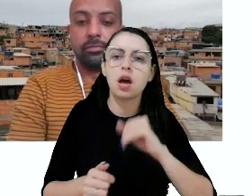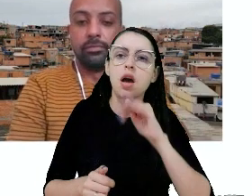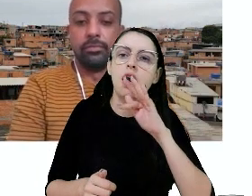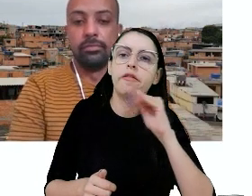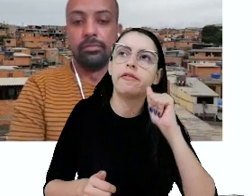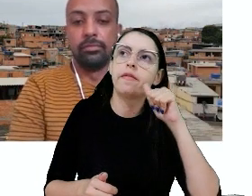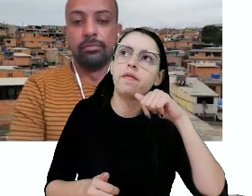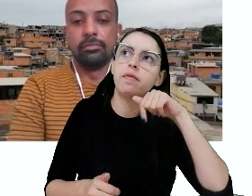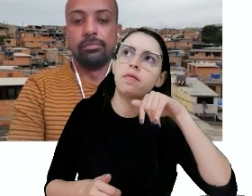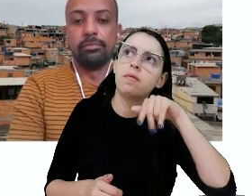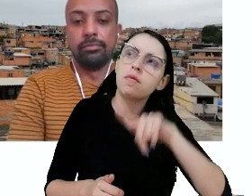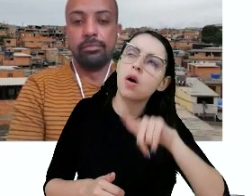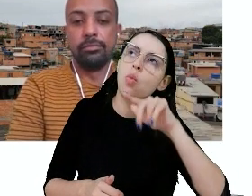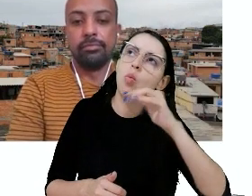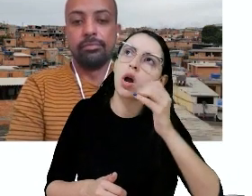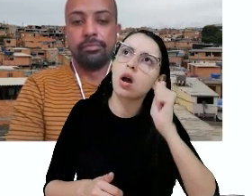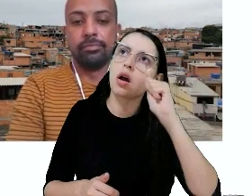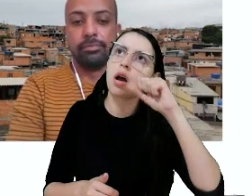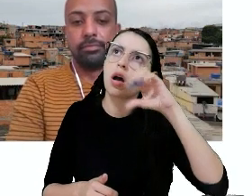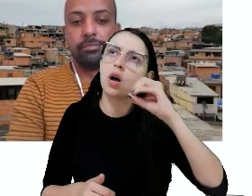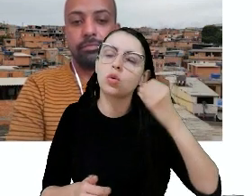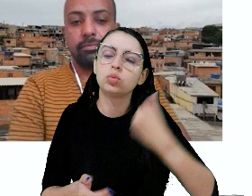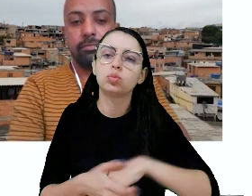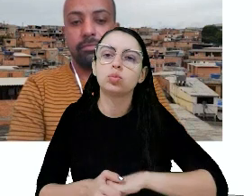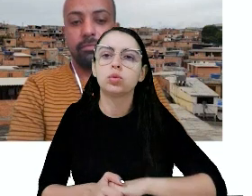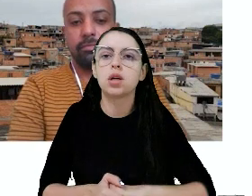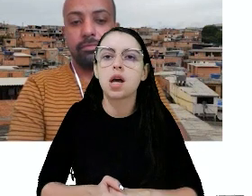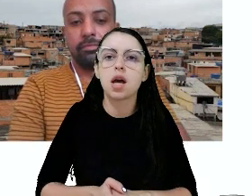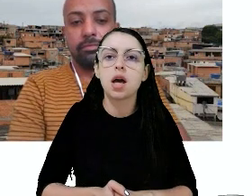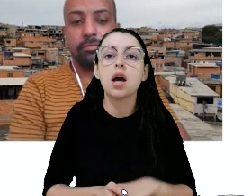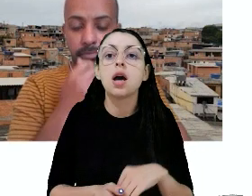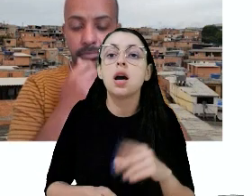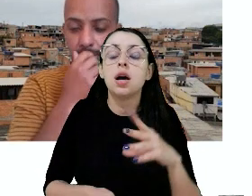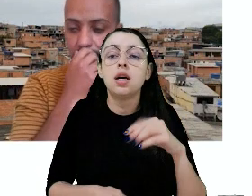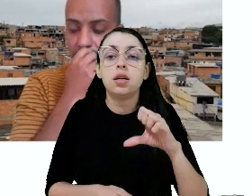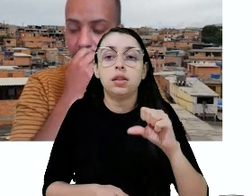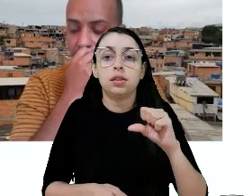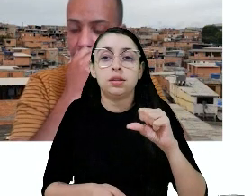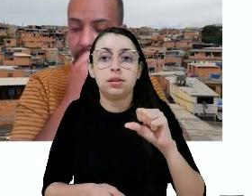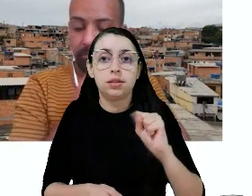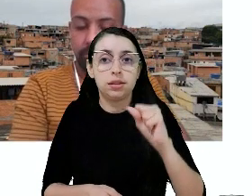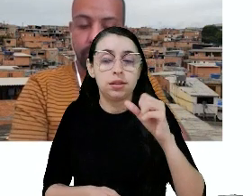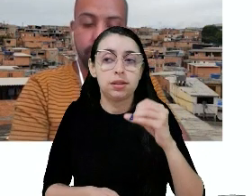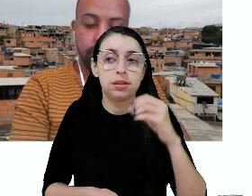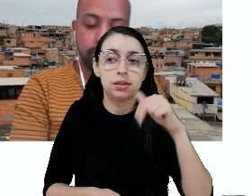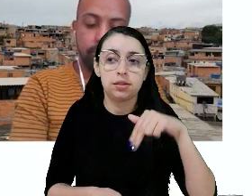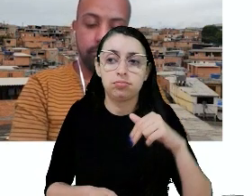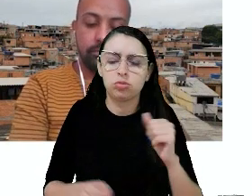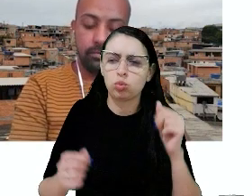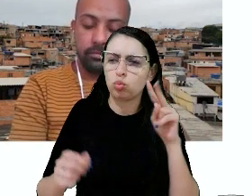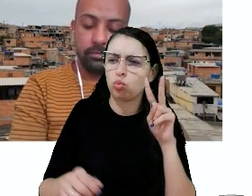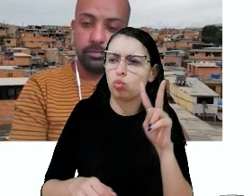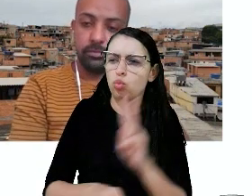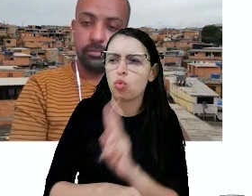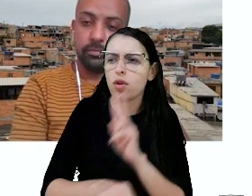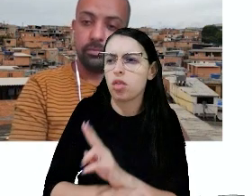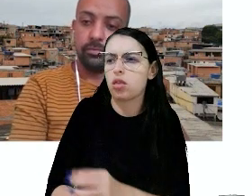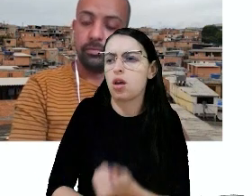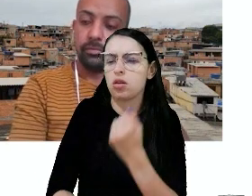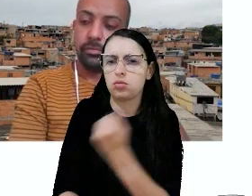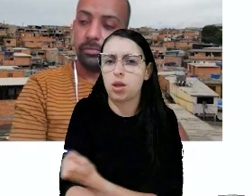Gerando Falcões. Apto pela Universidade de Santa Catarina para agir no combate às drogas